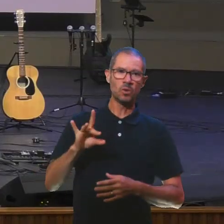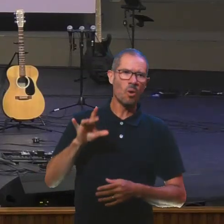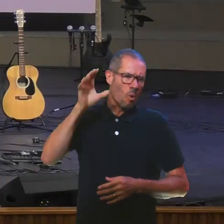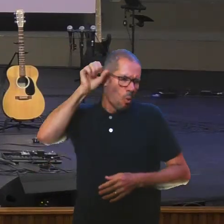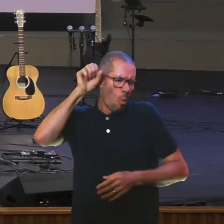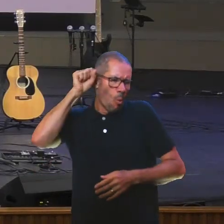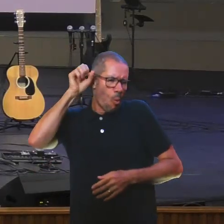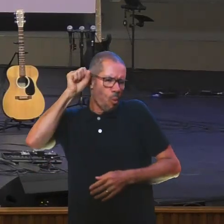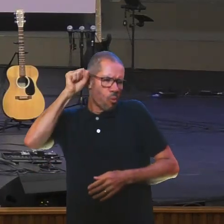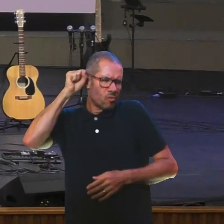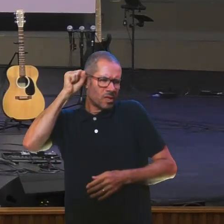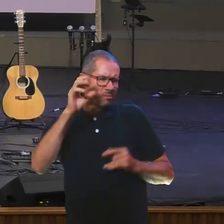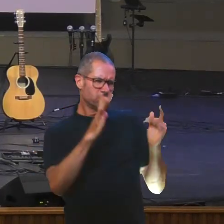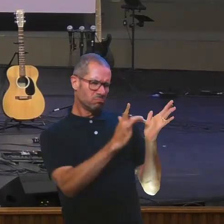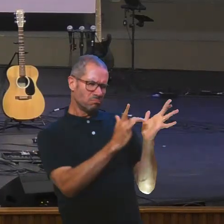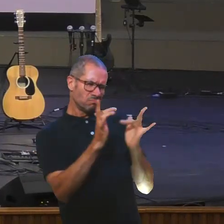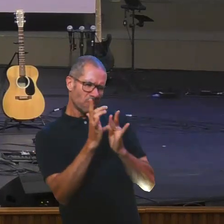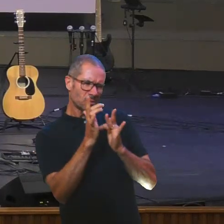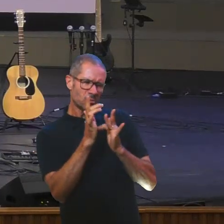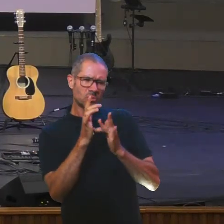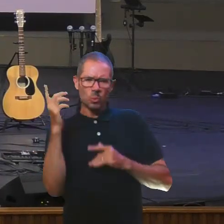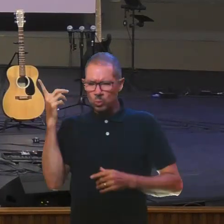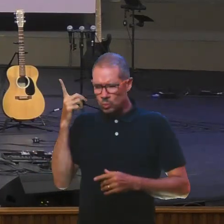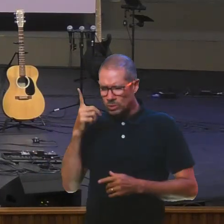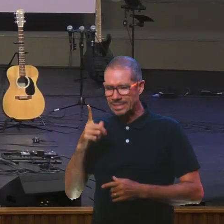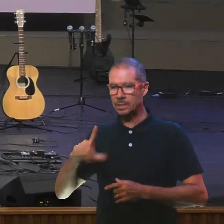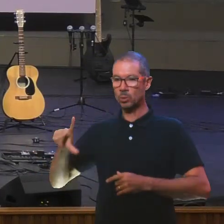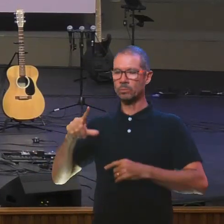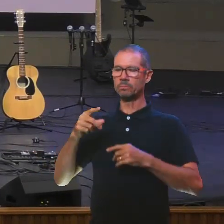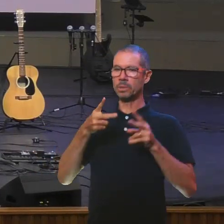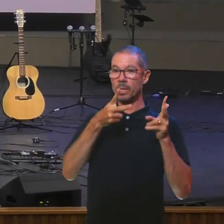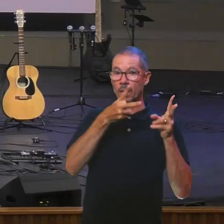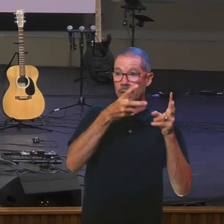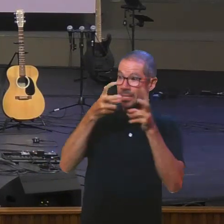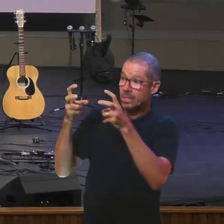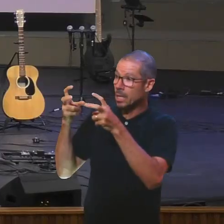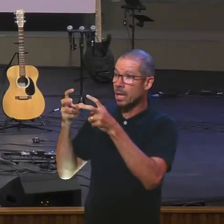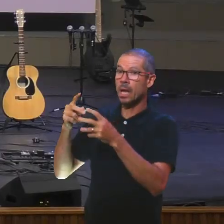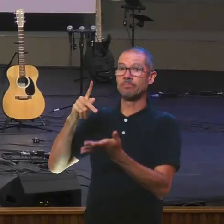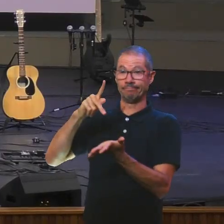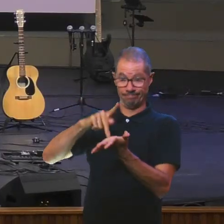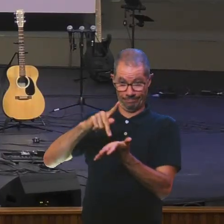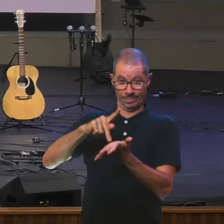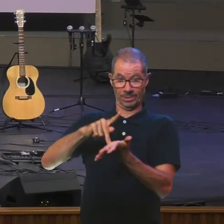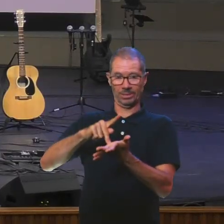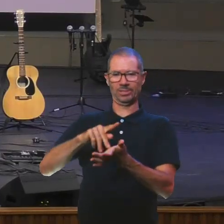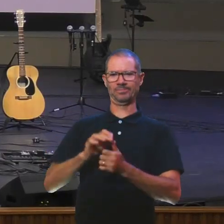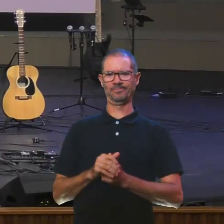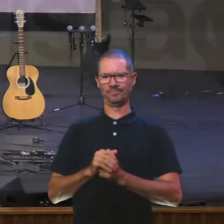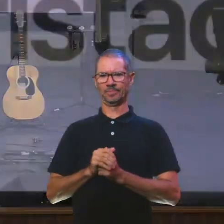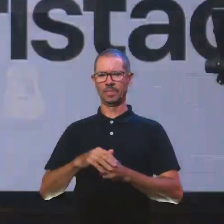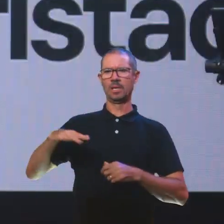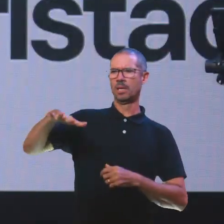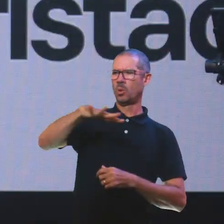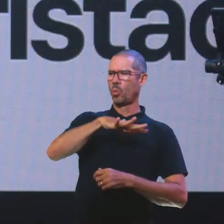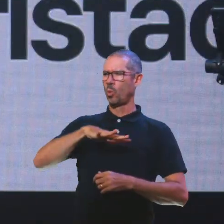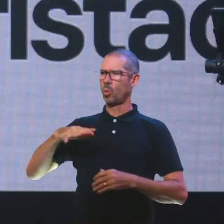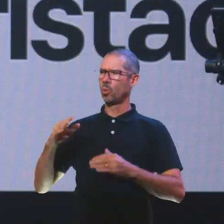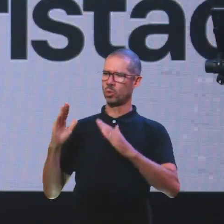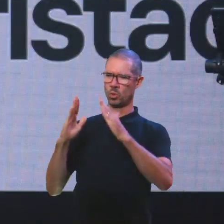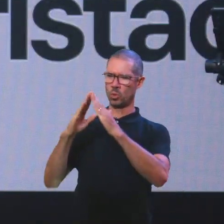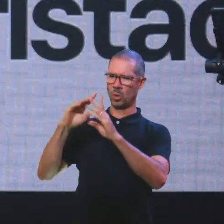ouviram falar sobre ele, conseguiriam enxergá-lo realmente. E o nominalismo cristão tem